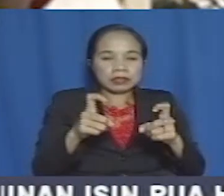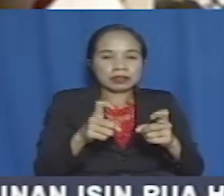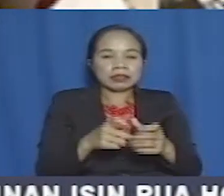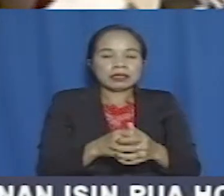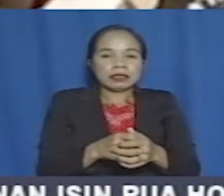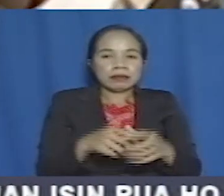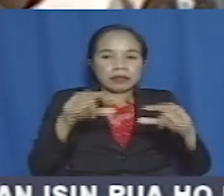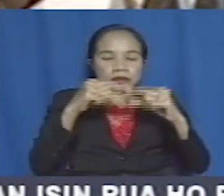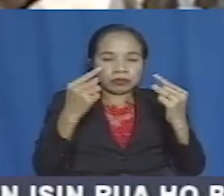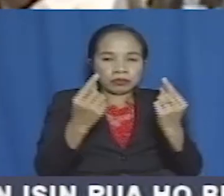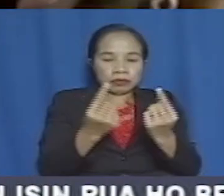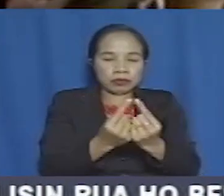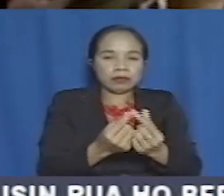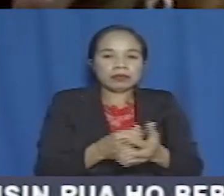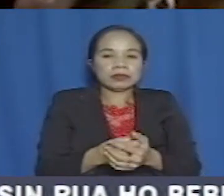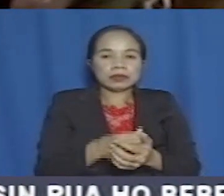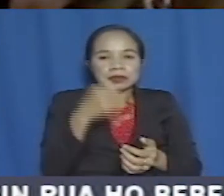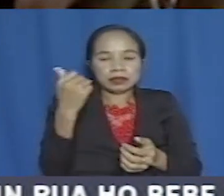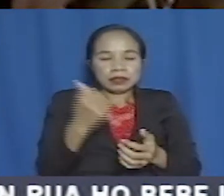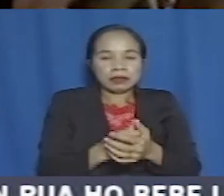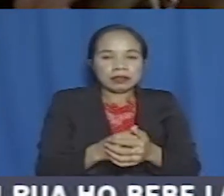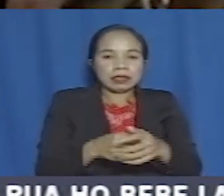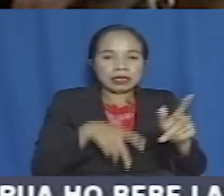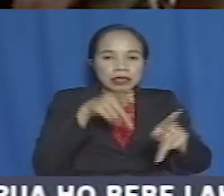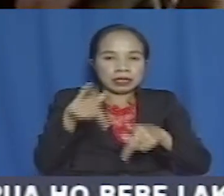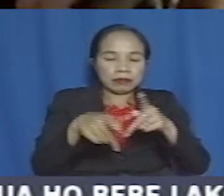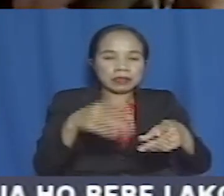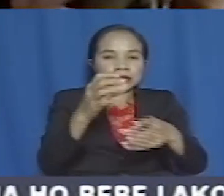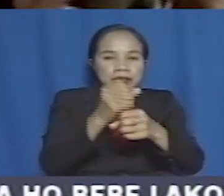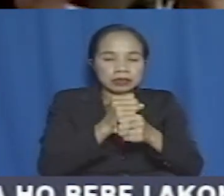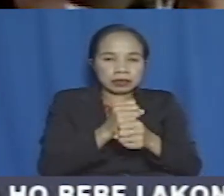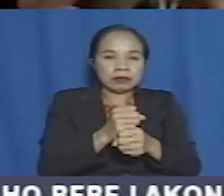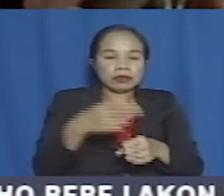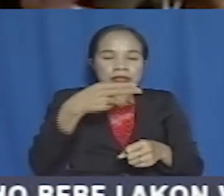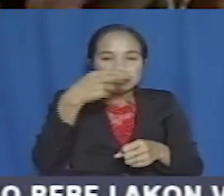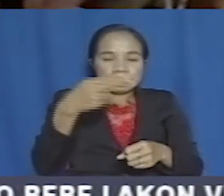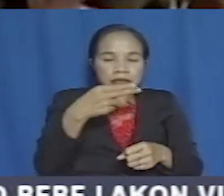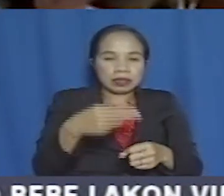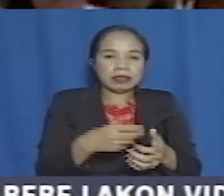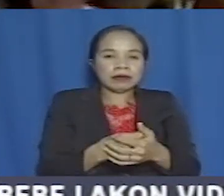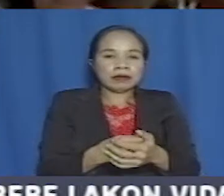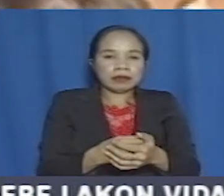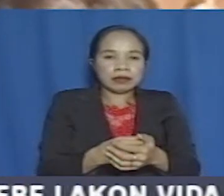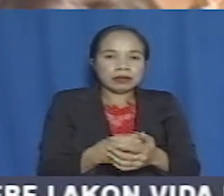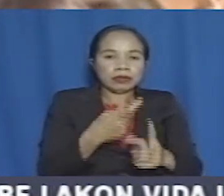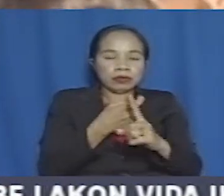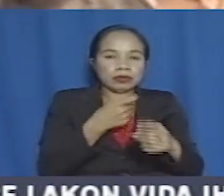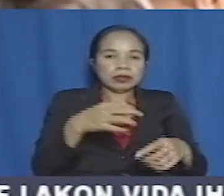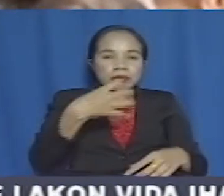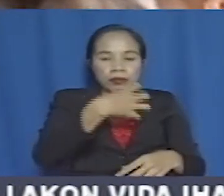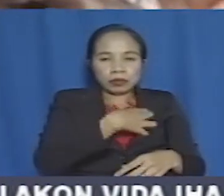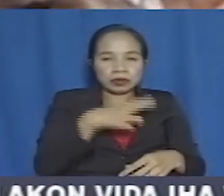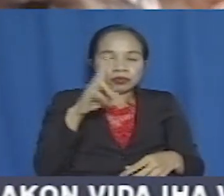cinto, usi arte marciais balung. Cidadão Hirakne, simu quinta-feira ne, diretamente usi unidade de